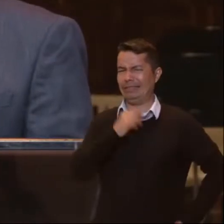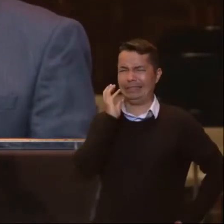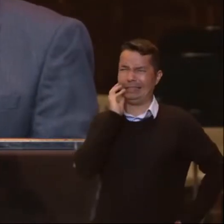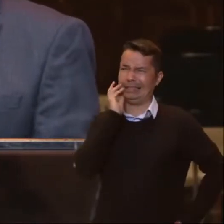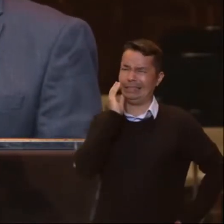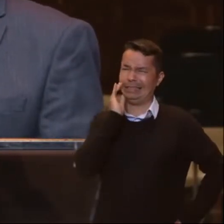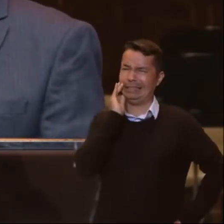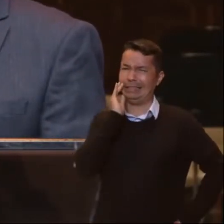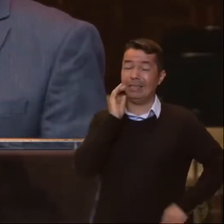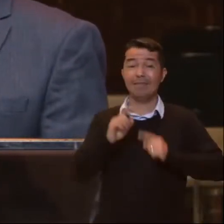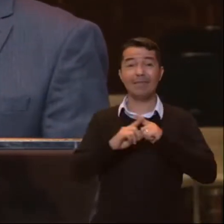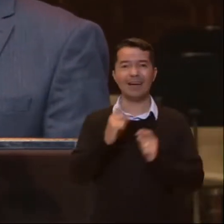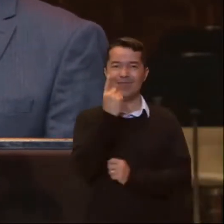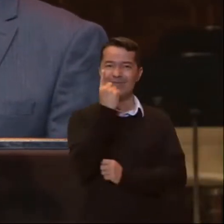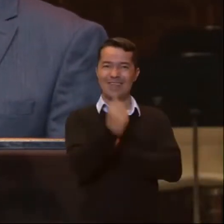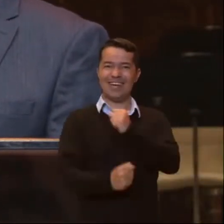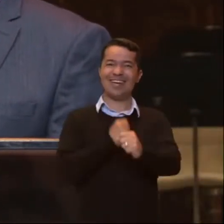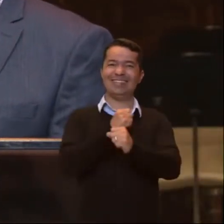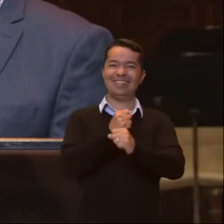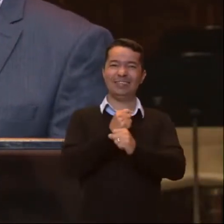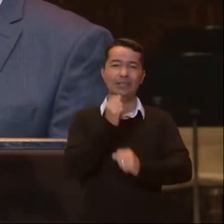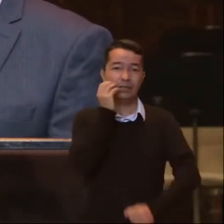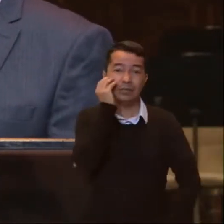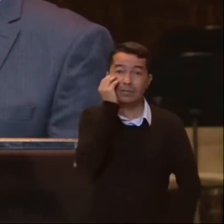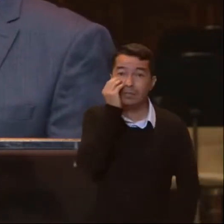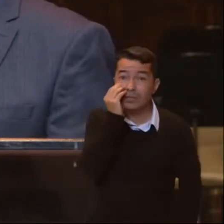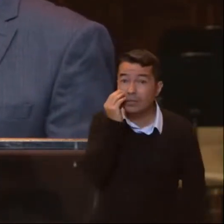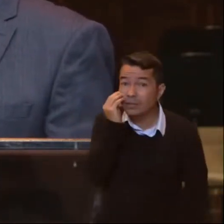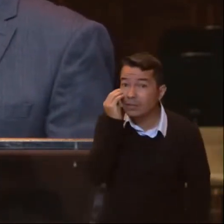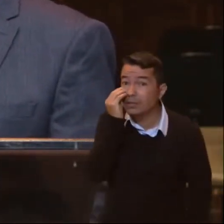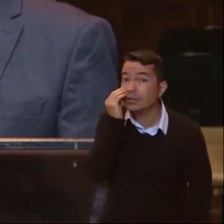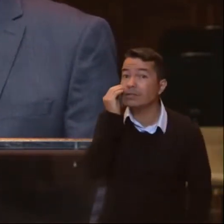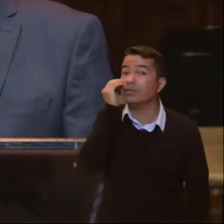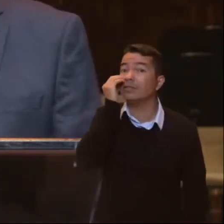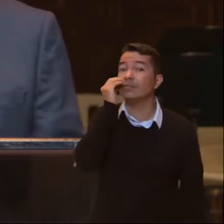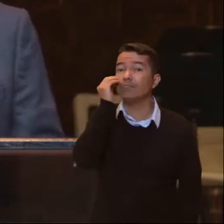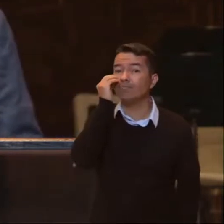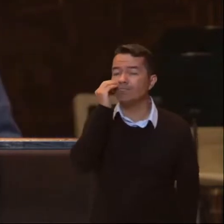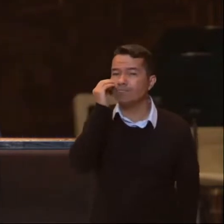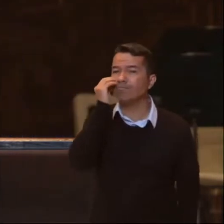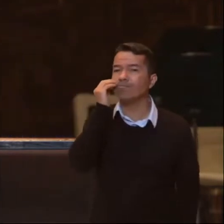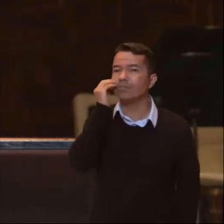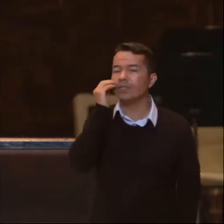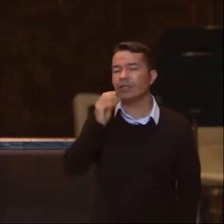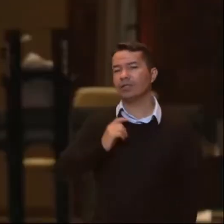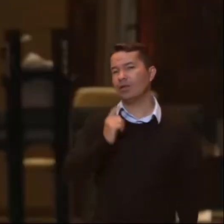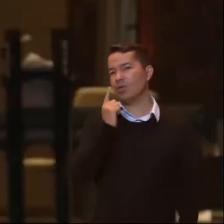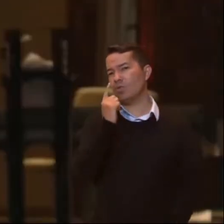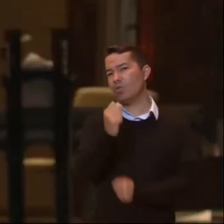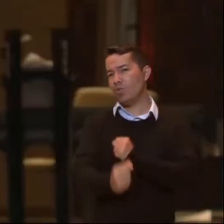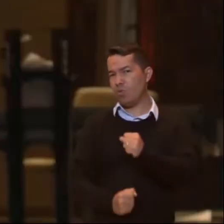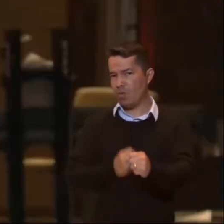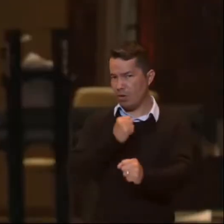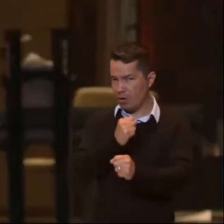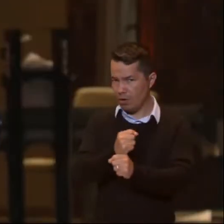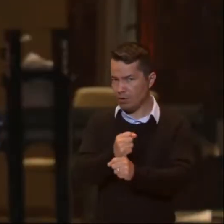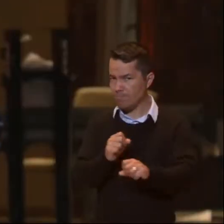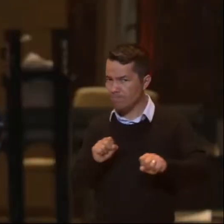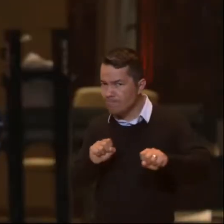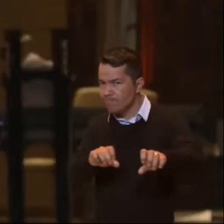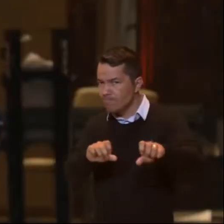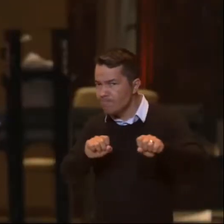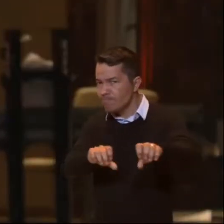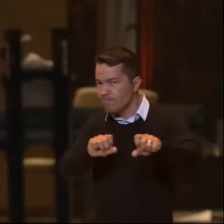eu posso dedicar um ano da minha vida. E aí então, durante um ano, nós treinamos essas